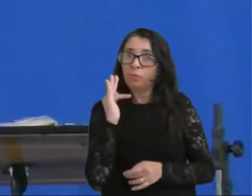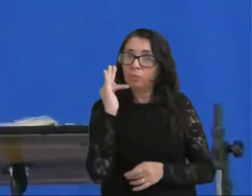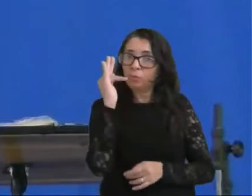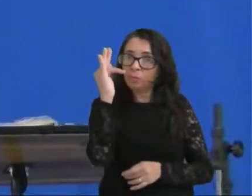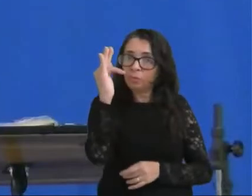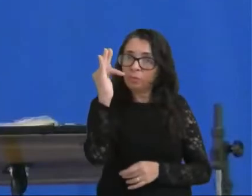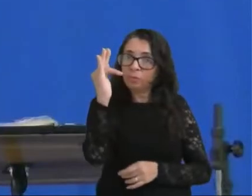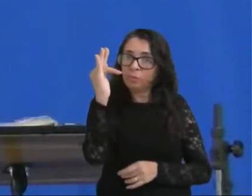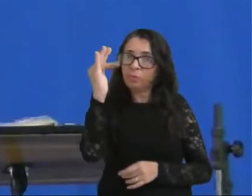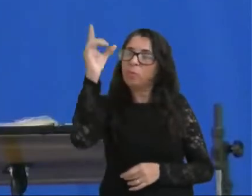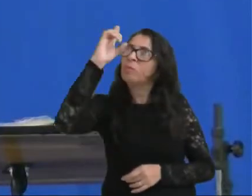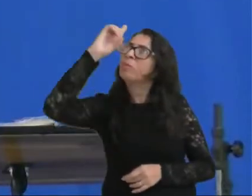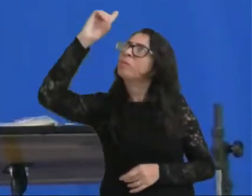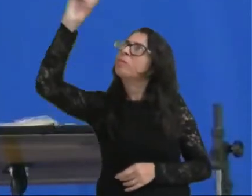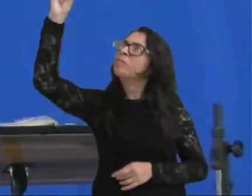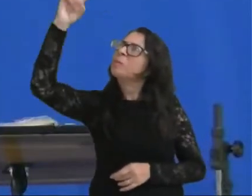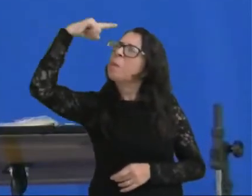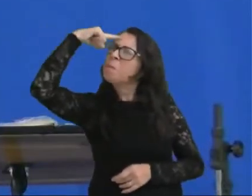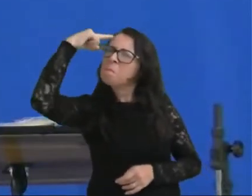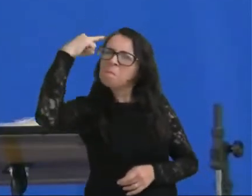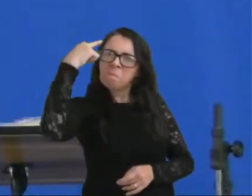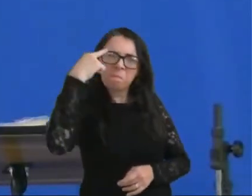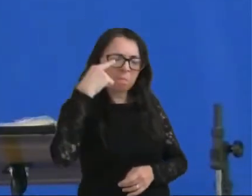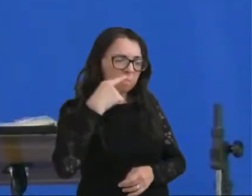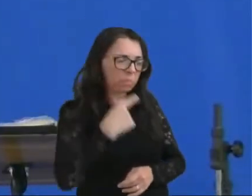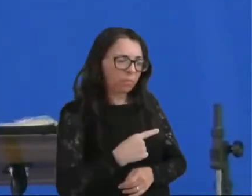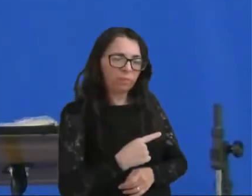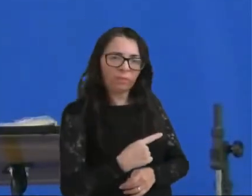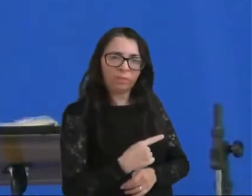verso 2, 3 e 6,